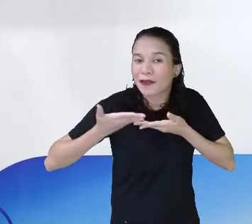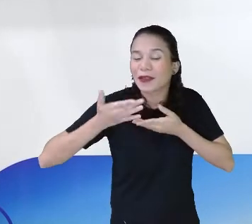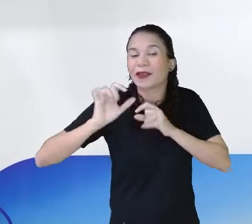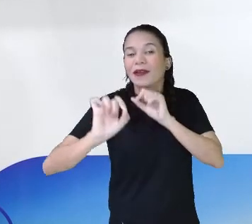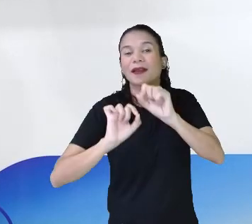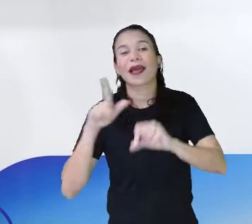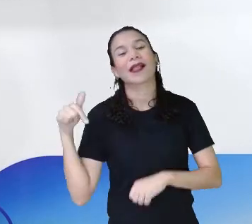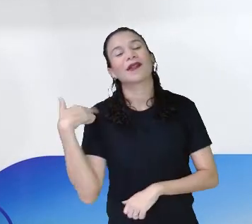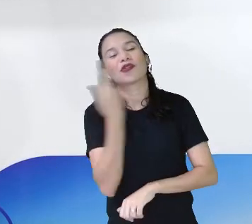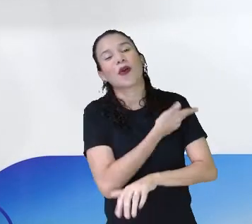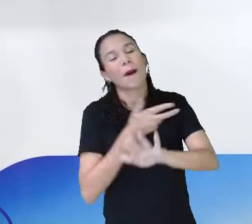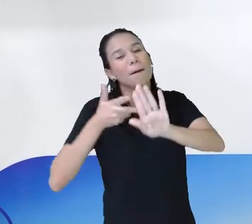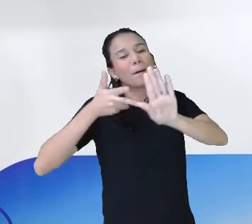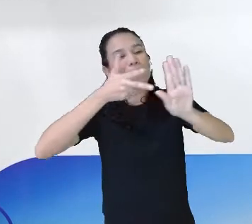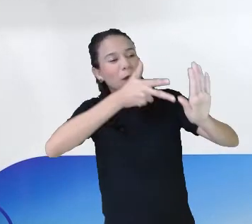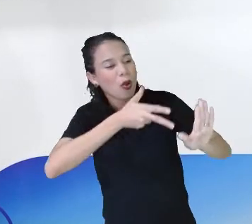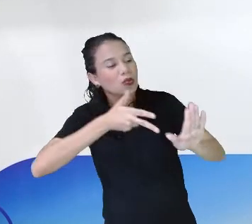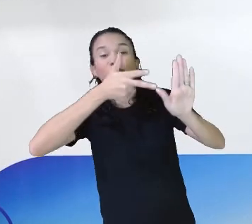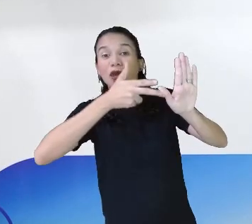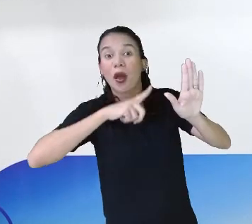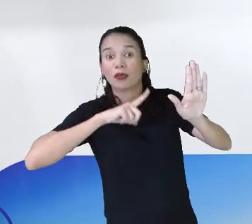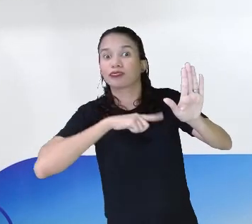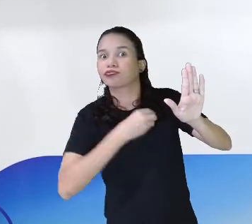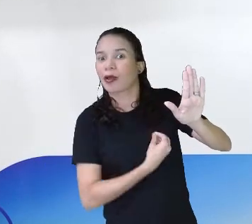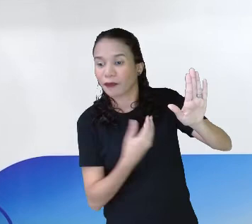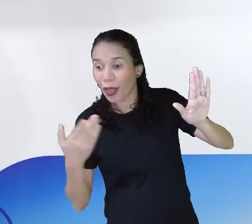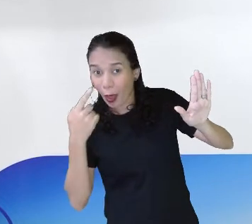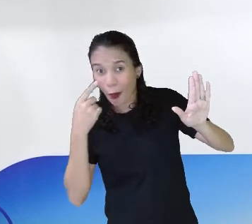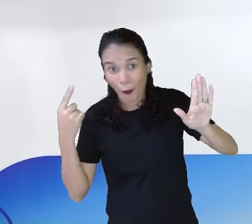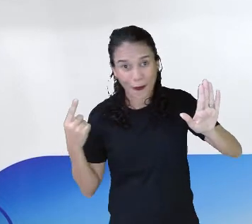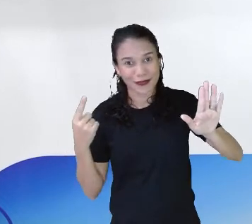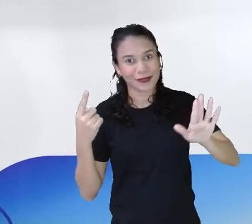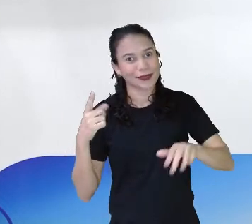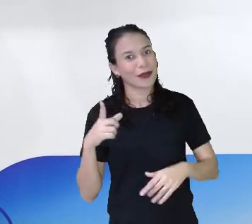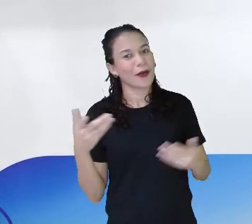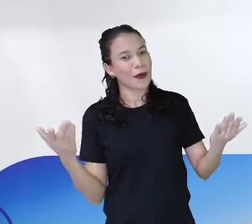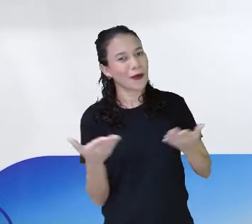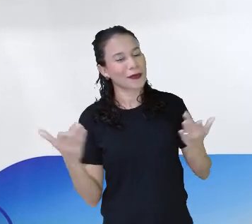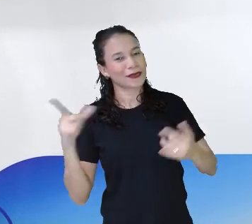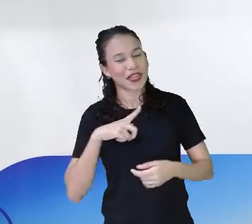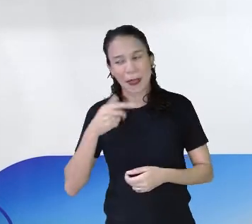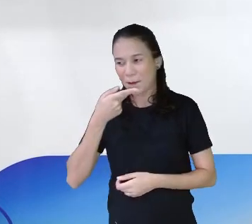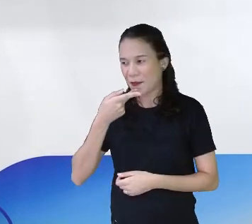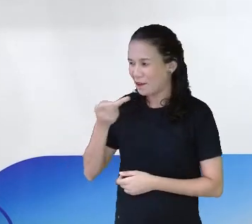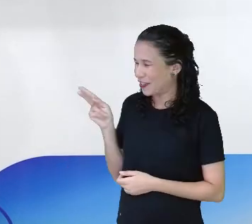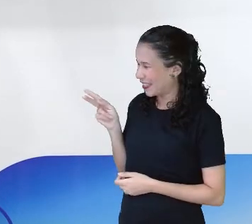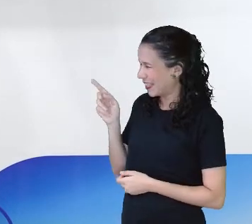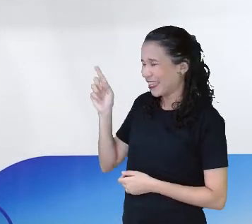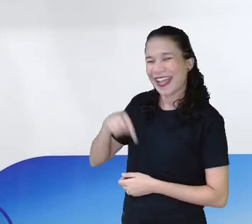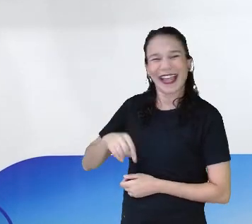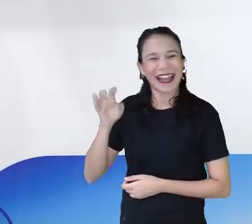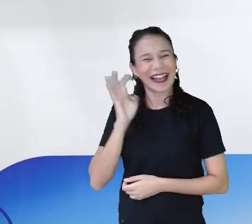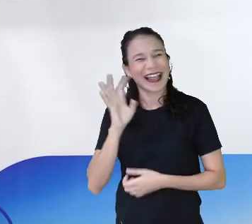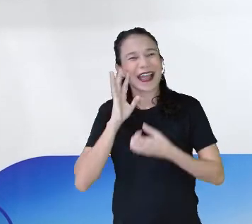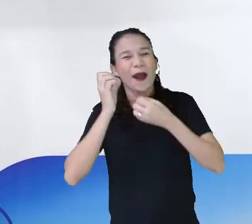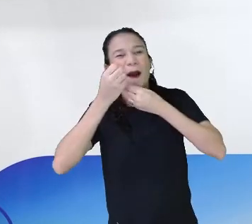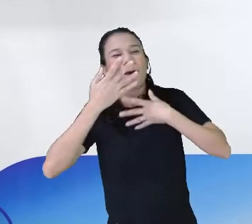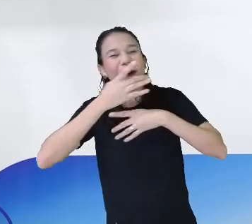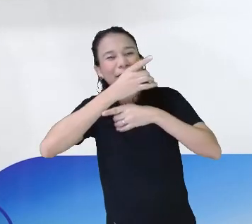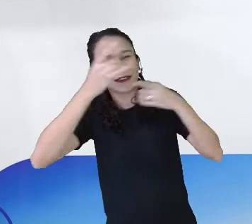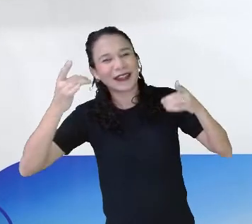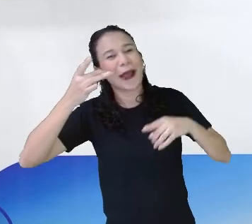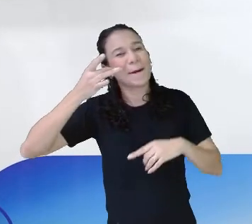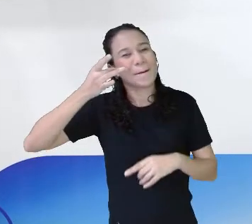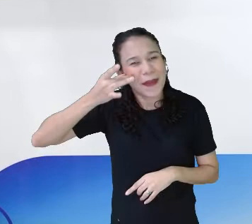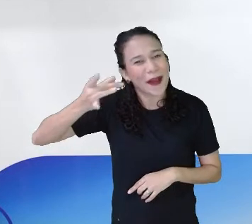para a nossa produção, que está aí hoje, né? Hoje parece que está recebendo aí visitas, o bom dia está sendo